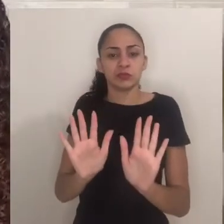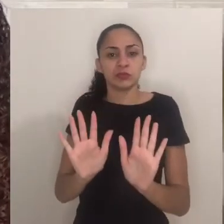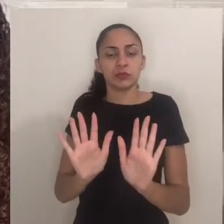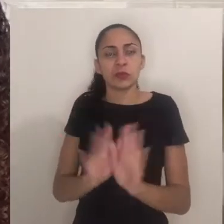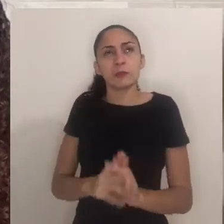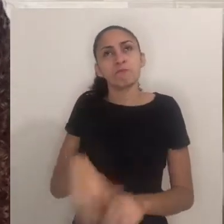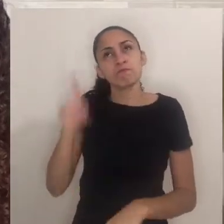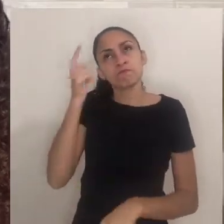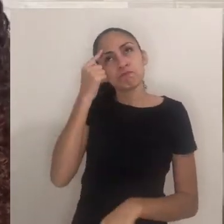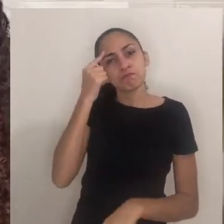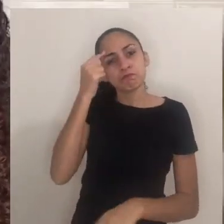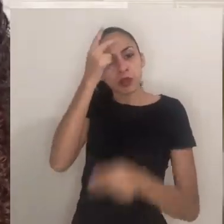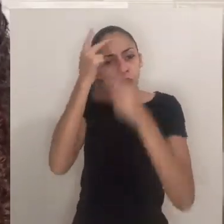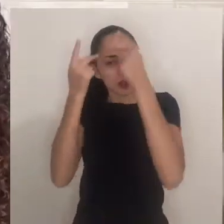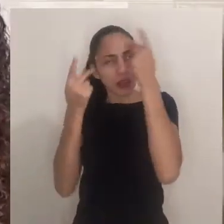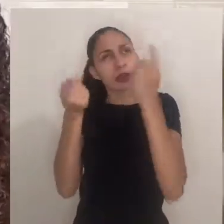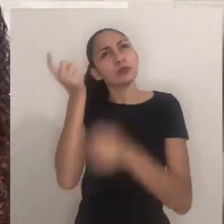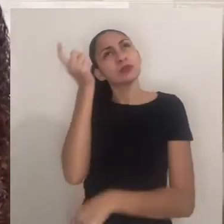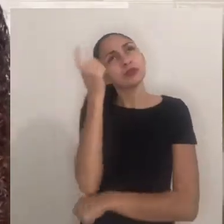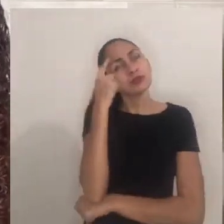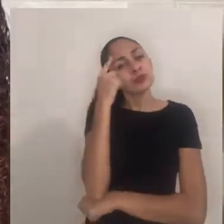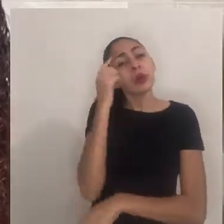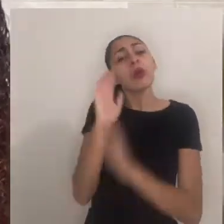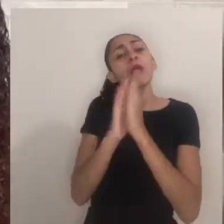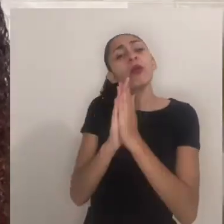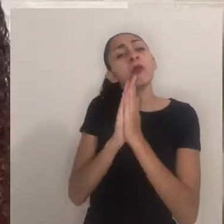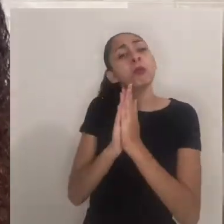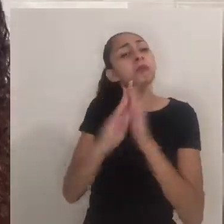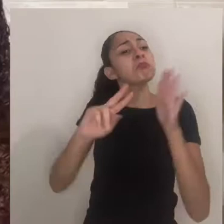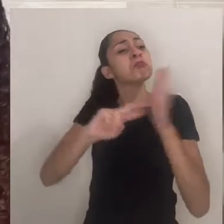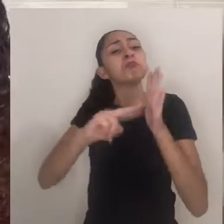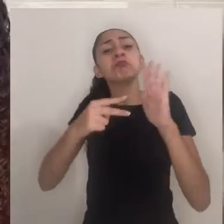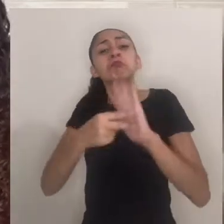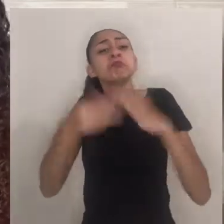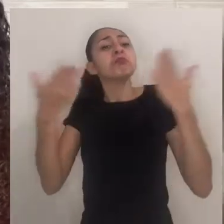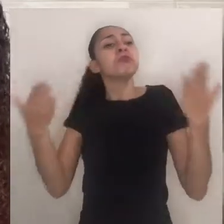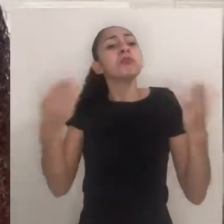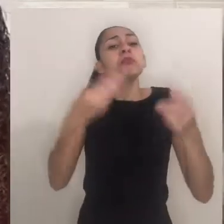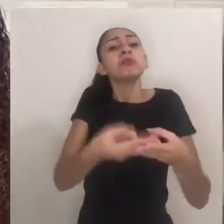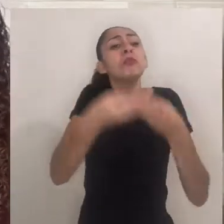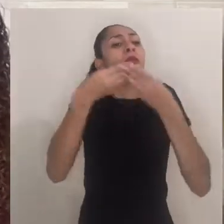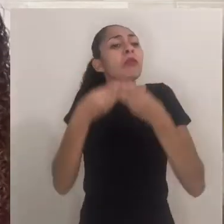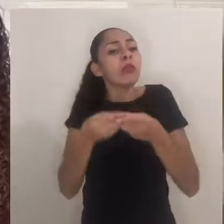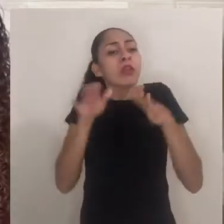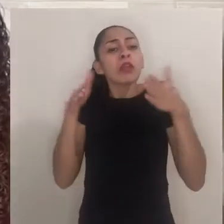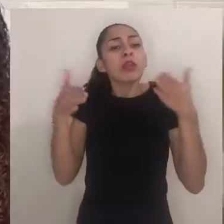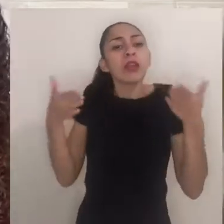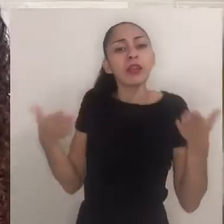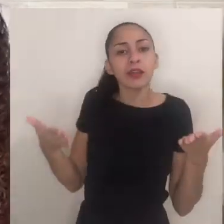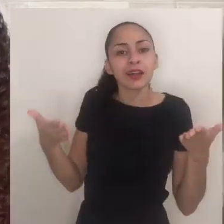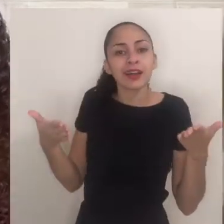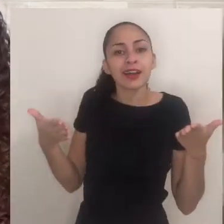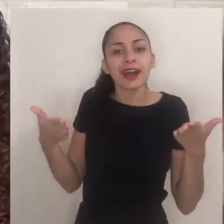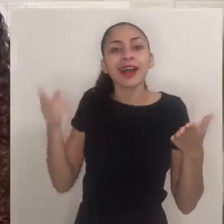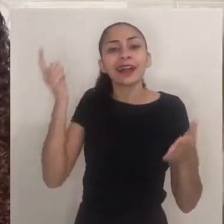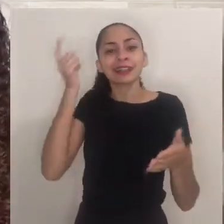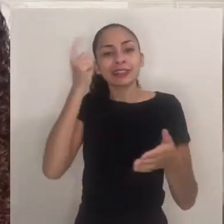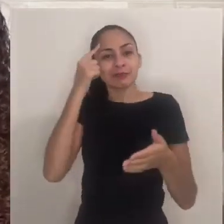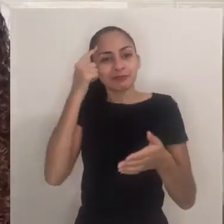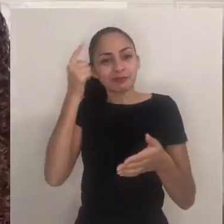né? Por que orar? Na verdade, através desse versículo, nós observamos que o simples